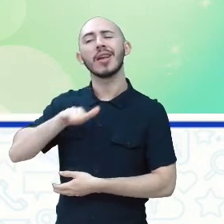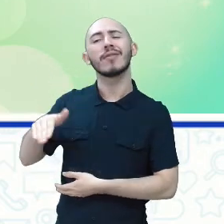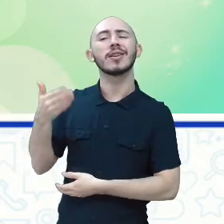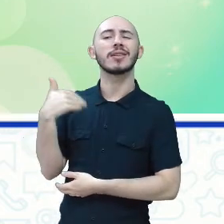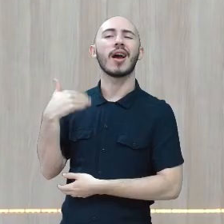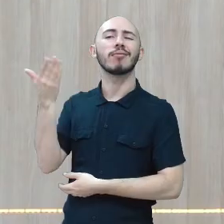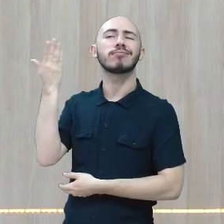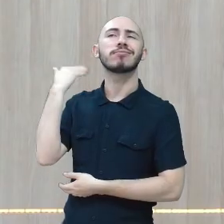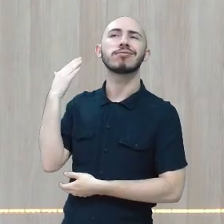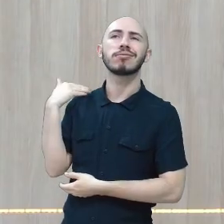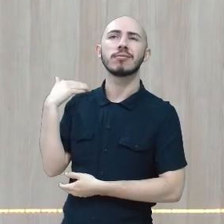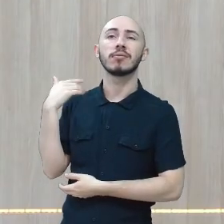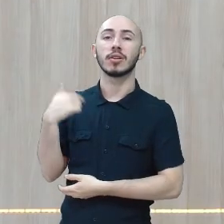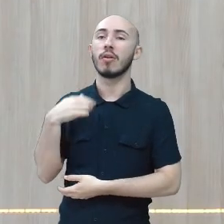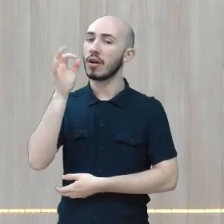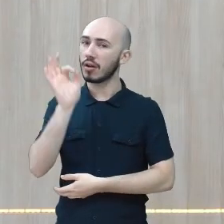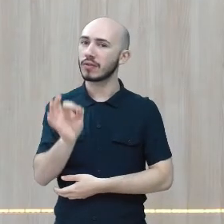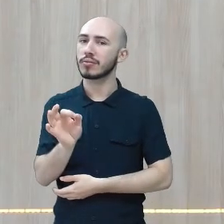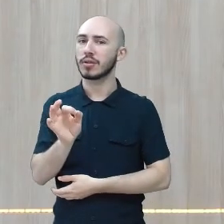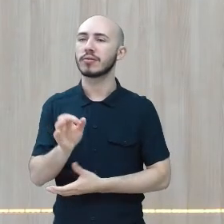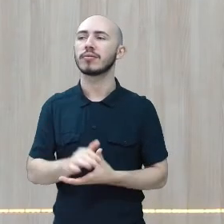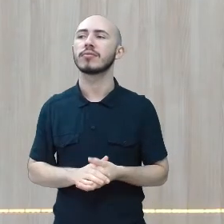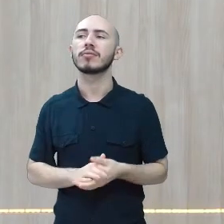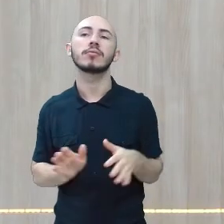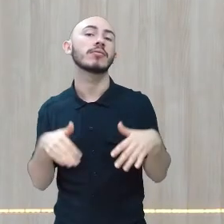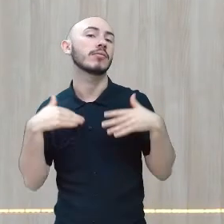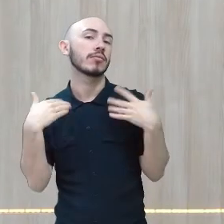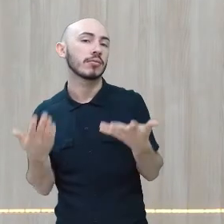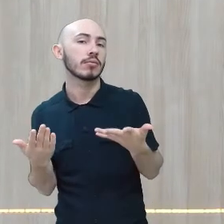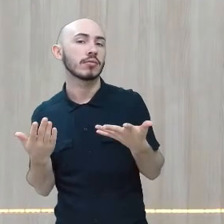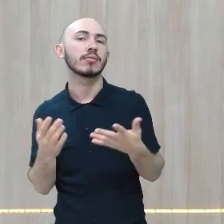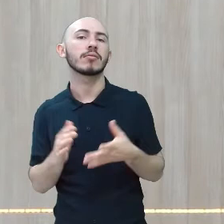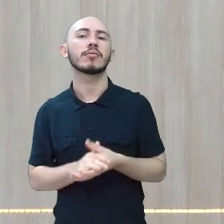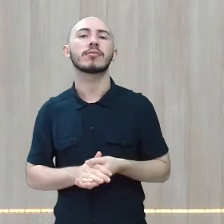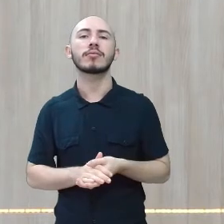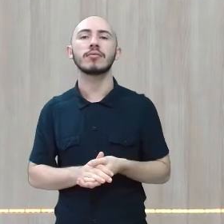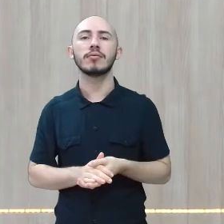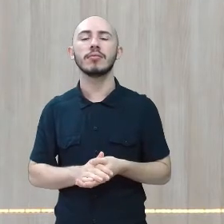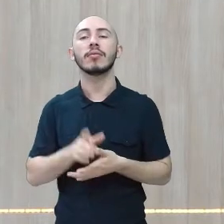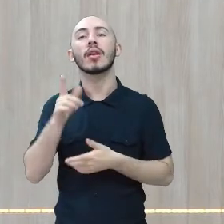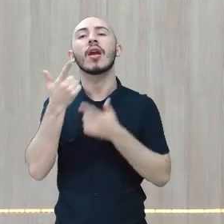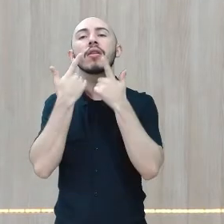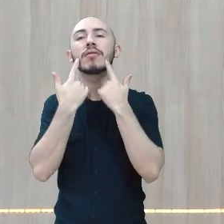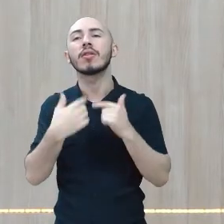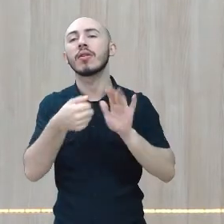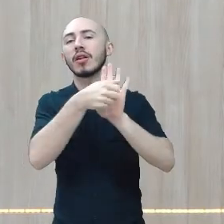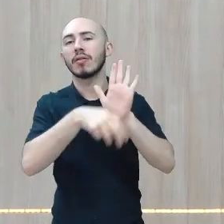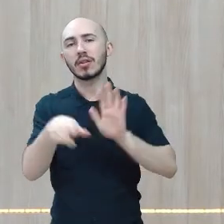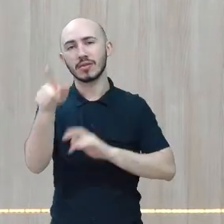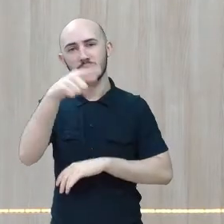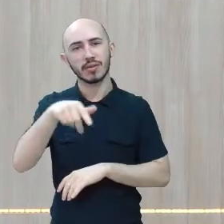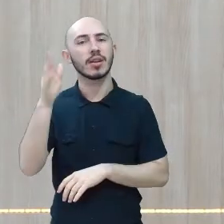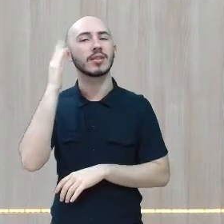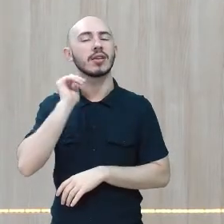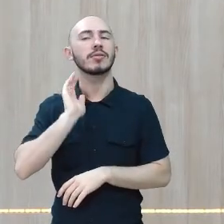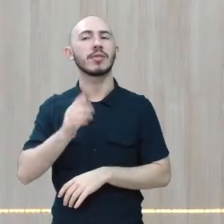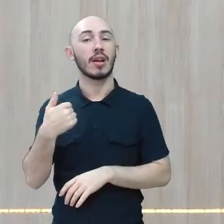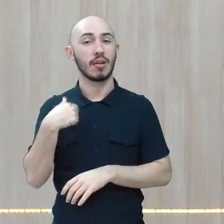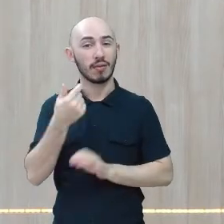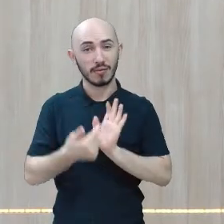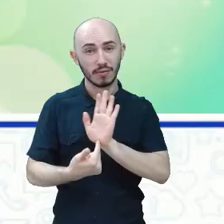Eu estou afirmando. E aí, é a figura de linguagem que vocês já sabem, eu não vou